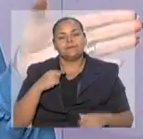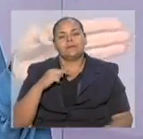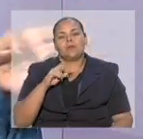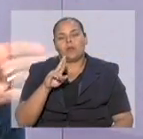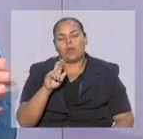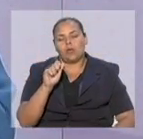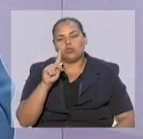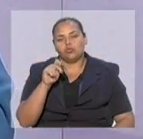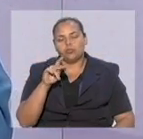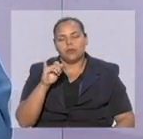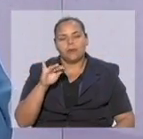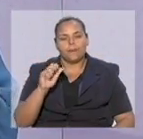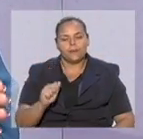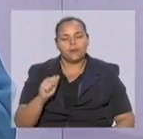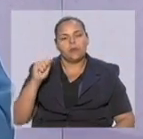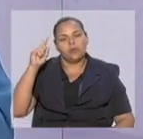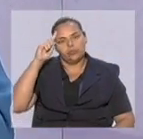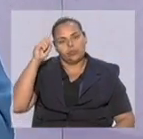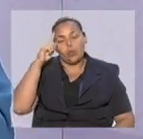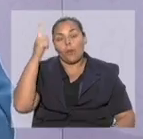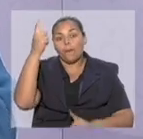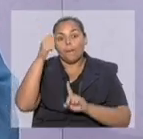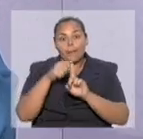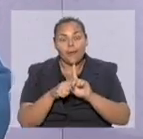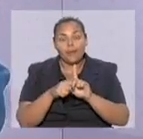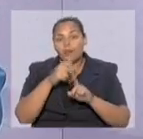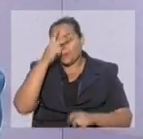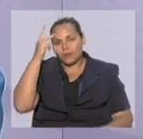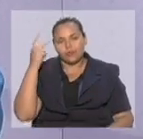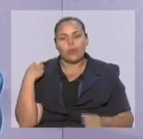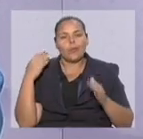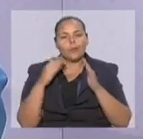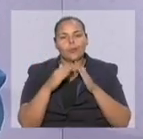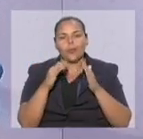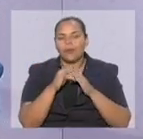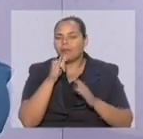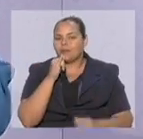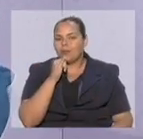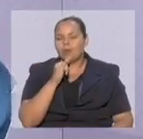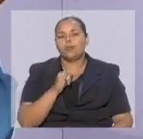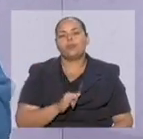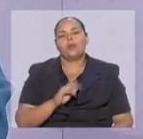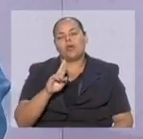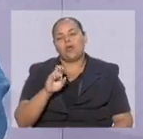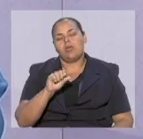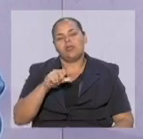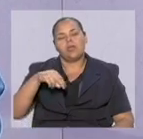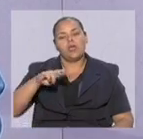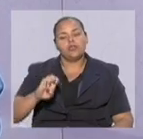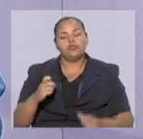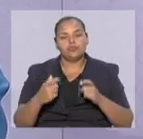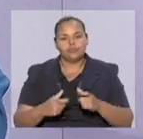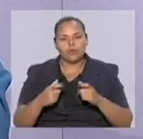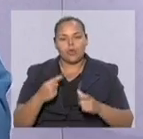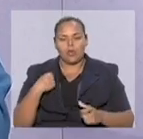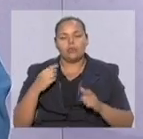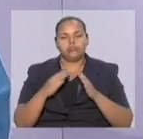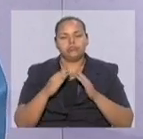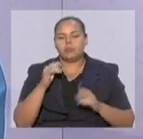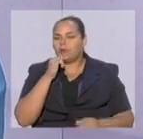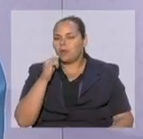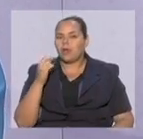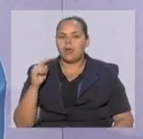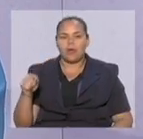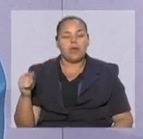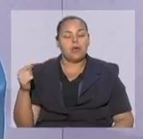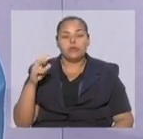30 dias de radioterapia sequenciais, todos os dias. Imagine uma pessoa que mora, por exemplo, em Resende, que é de onde eu sou. Ela tem